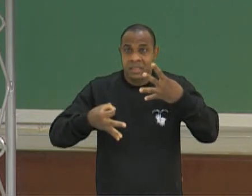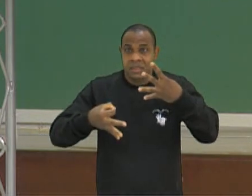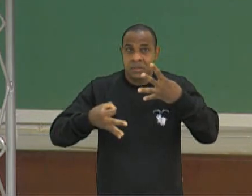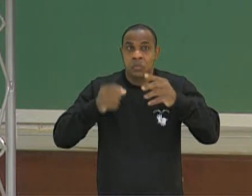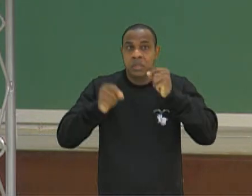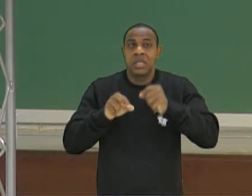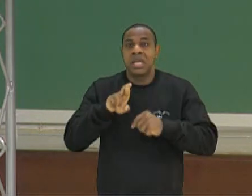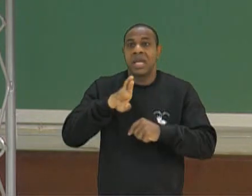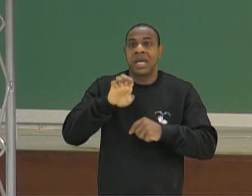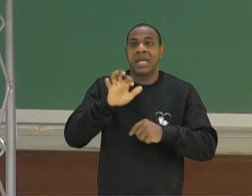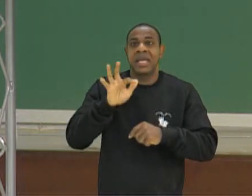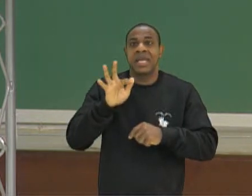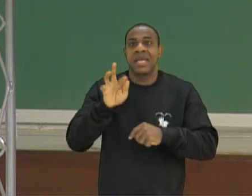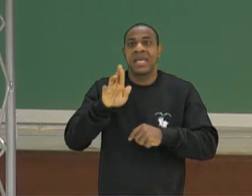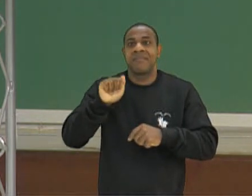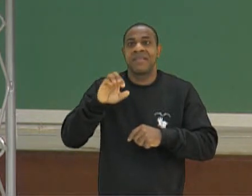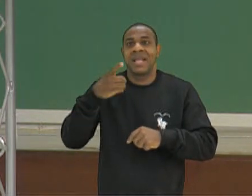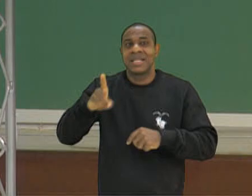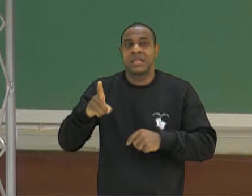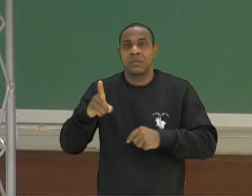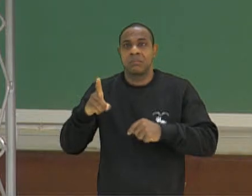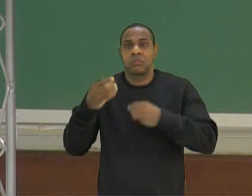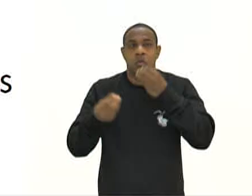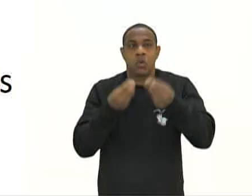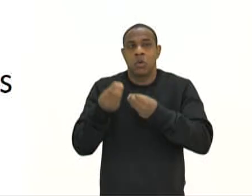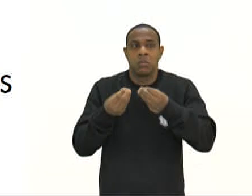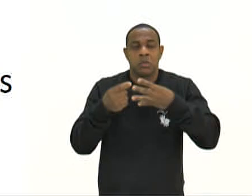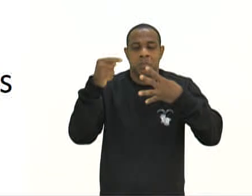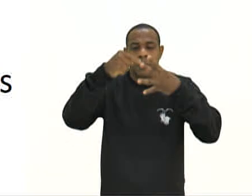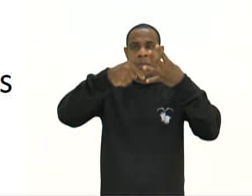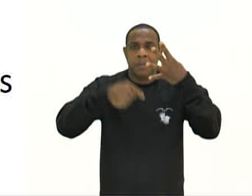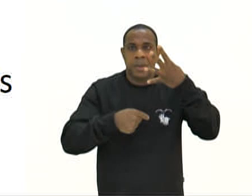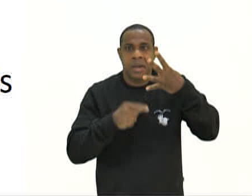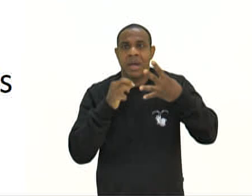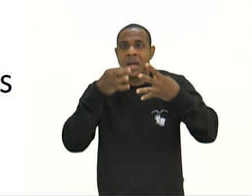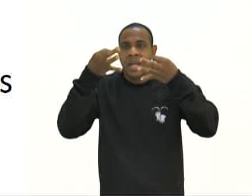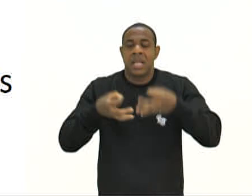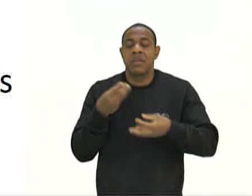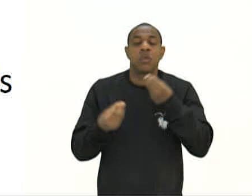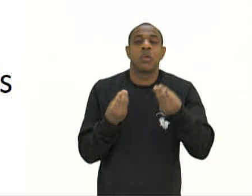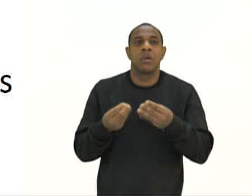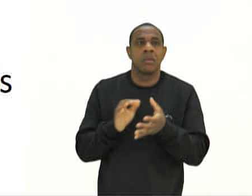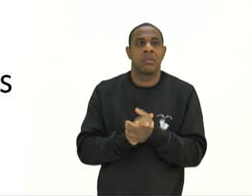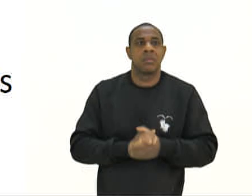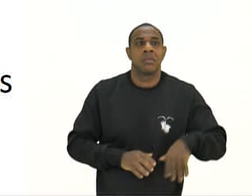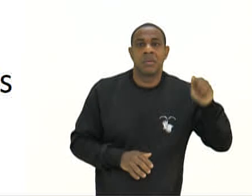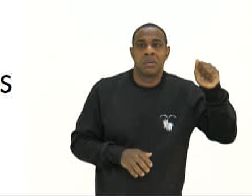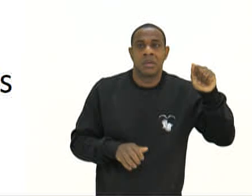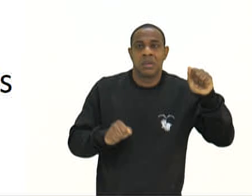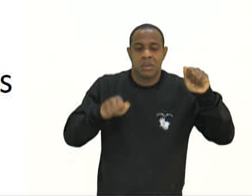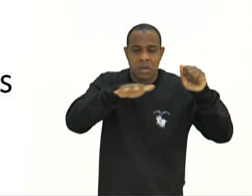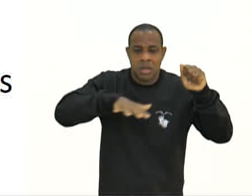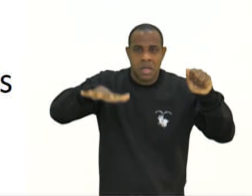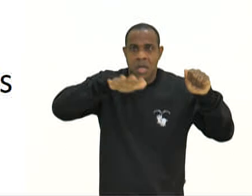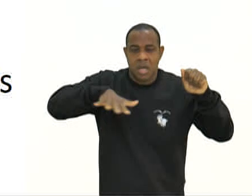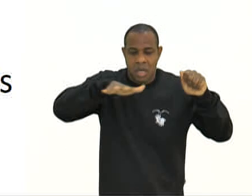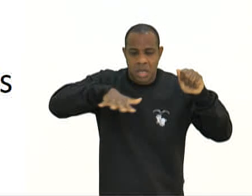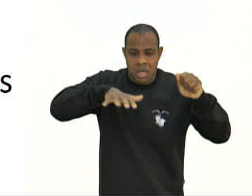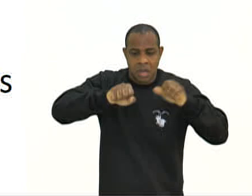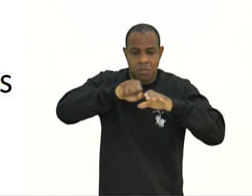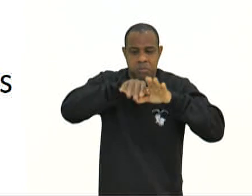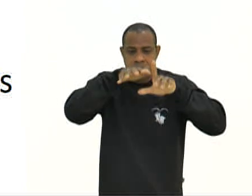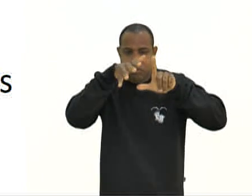ondas. Lembrando que a gente vai estar contextualizando a aula anterior. Então diz ali na letra A região de maior velocidade da